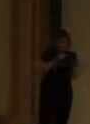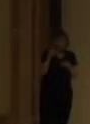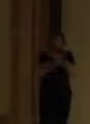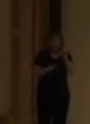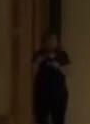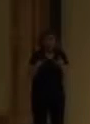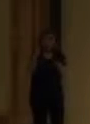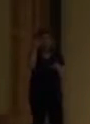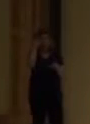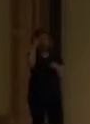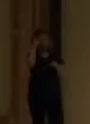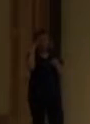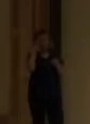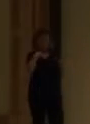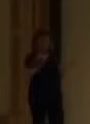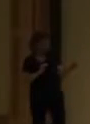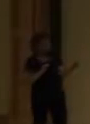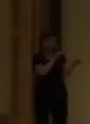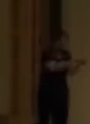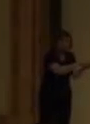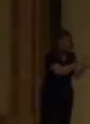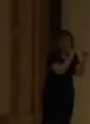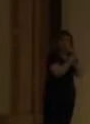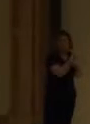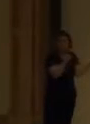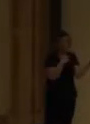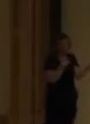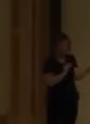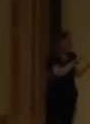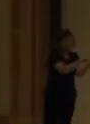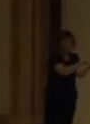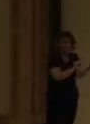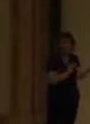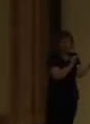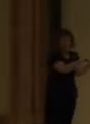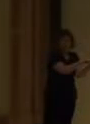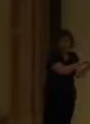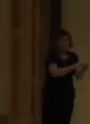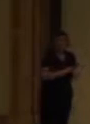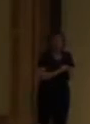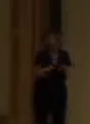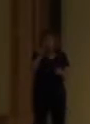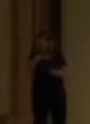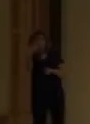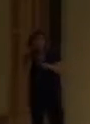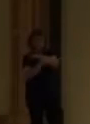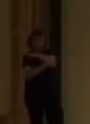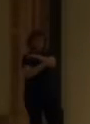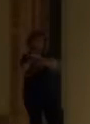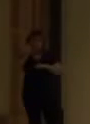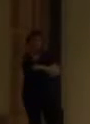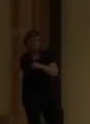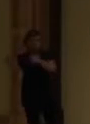por exemplo, ali há uma jazida de um minério qualquer ou acolá há petróleo, imediatamente essas questões étnicas muitas